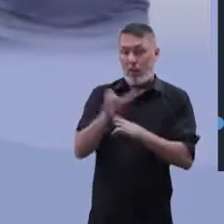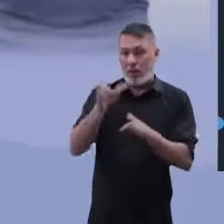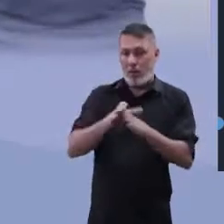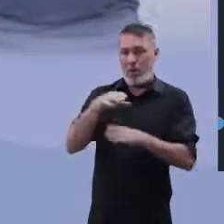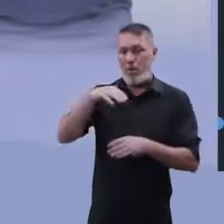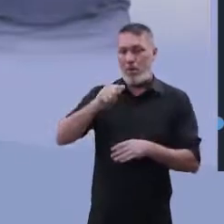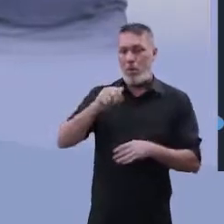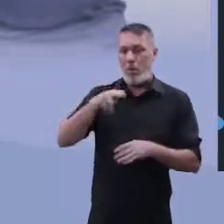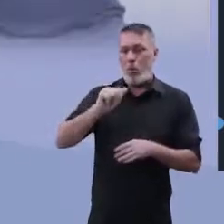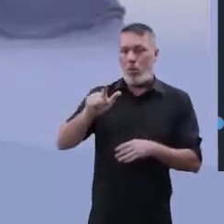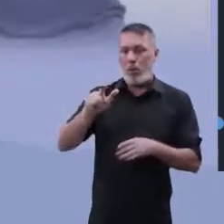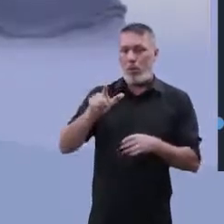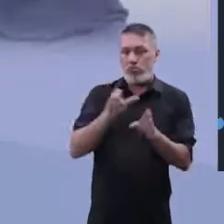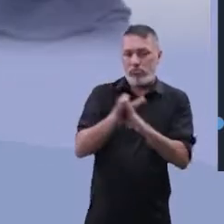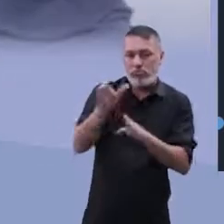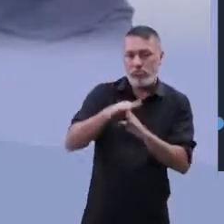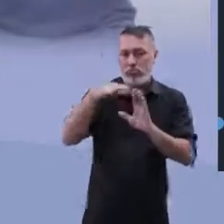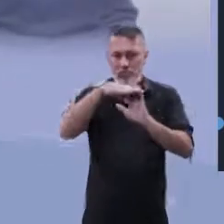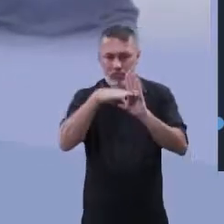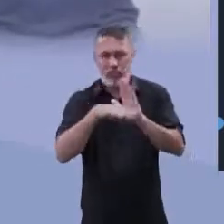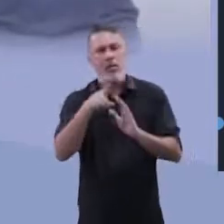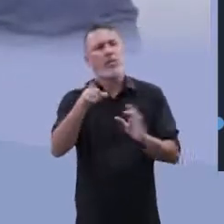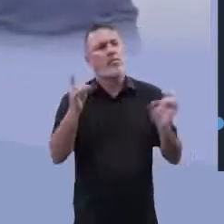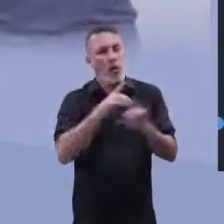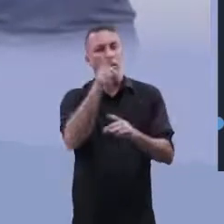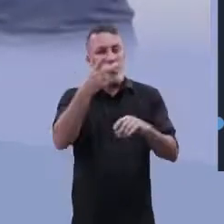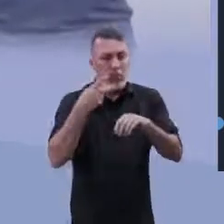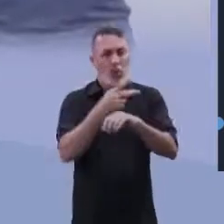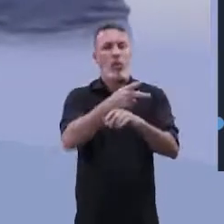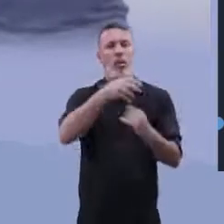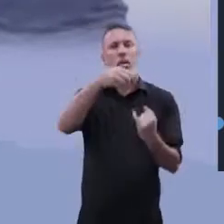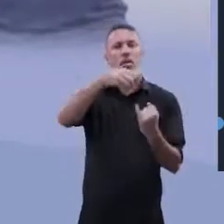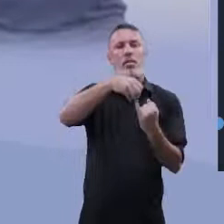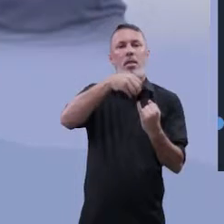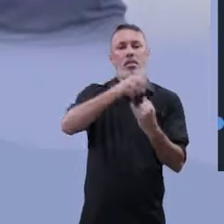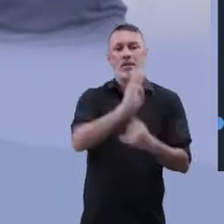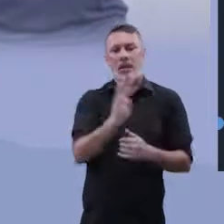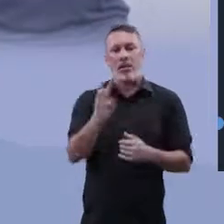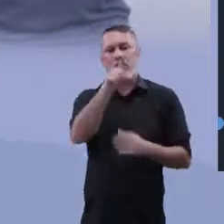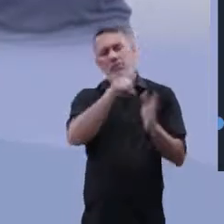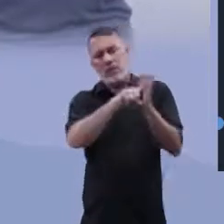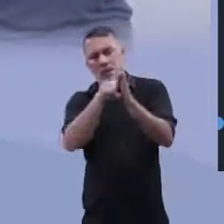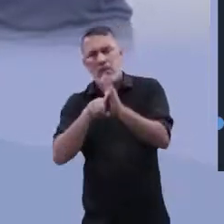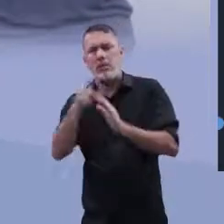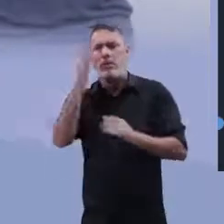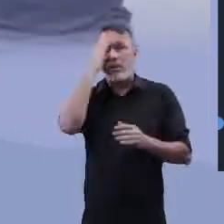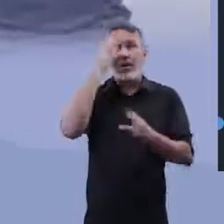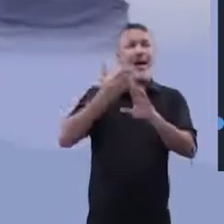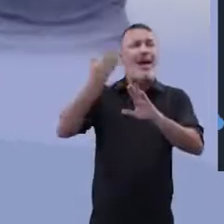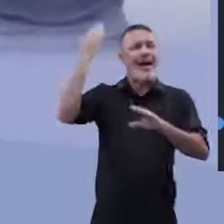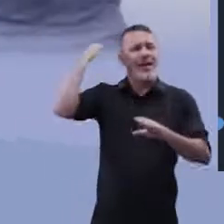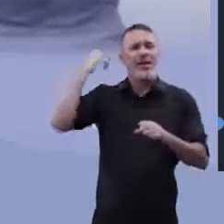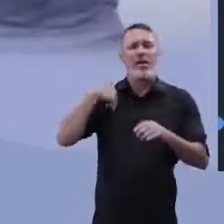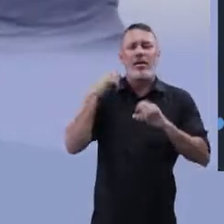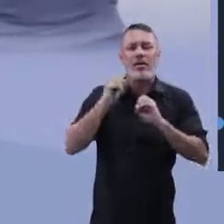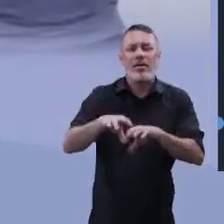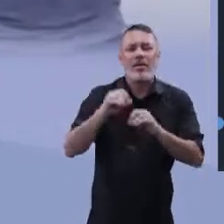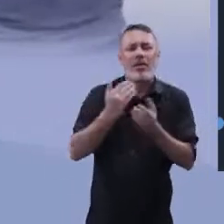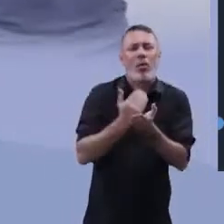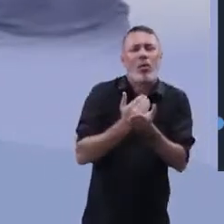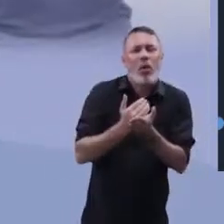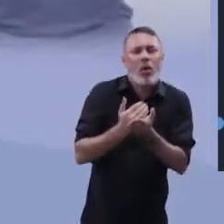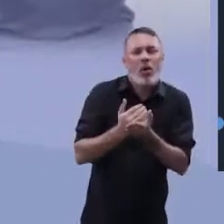que esse manual está disponível para vocês. Então, por favor, procurem no site do INEP. Não deixe de pesquisar. Nas nossas primeiras aulas, lá